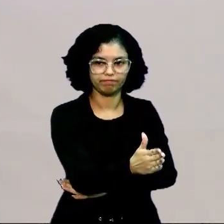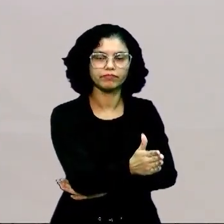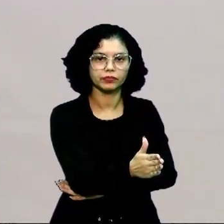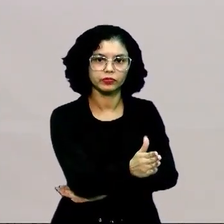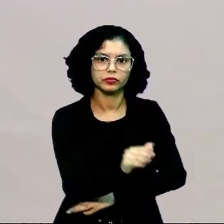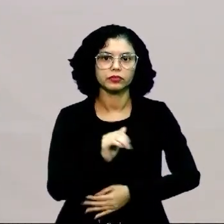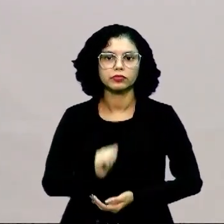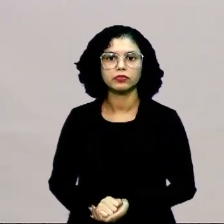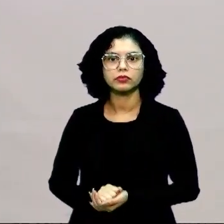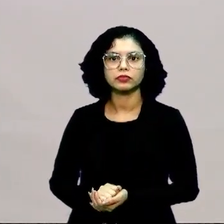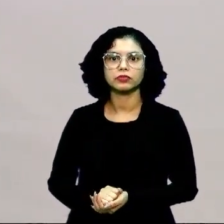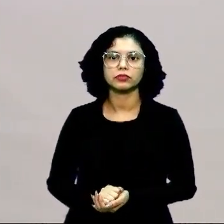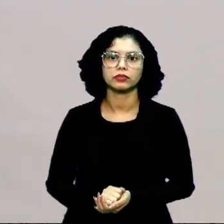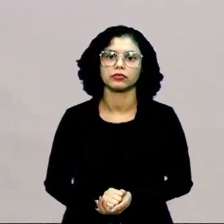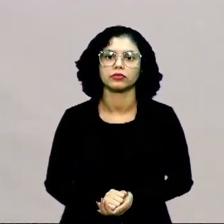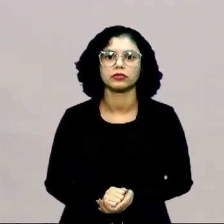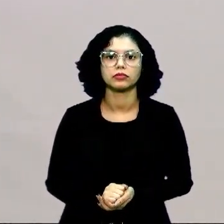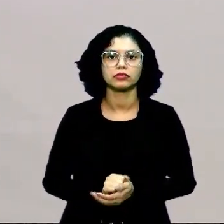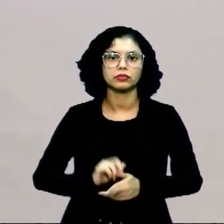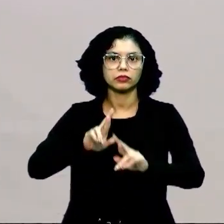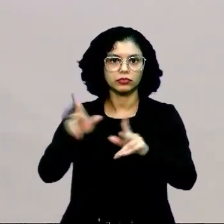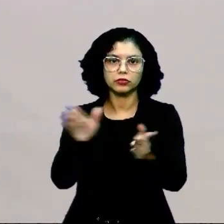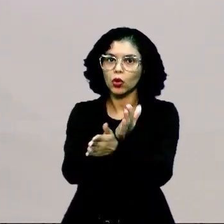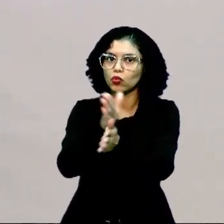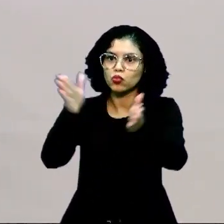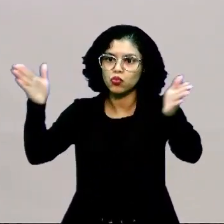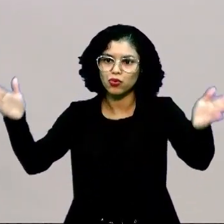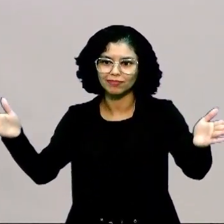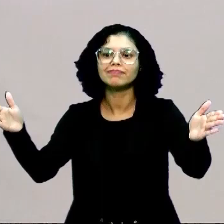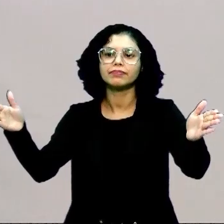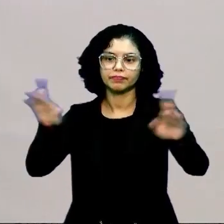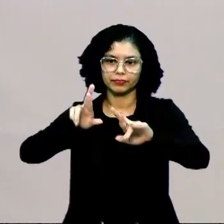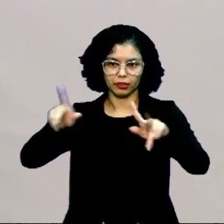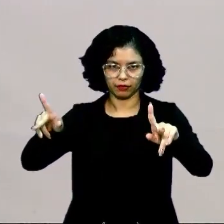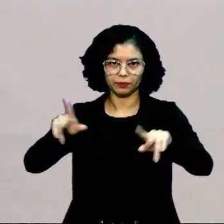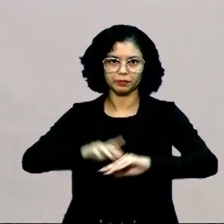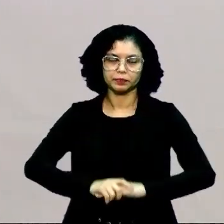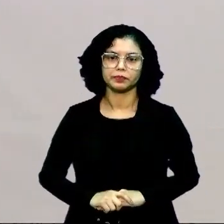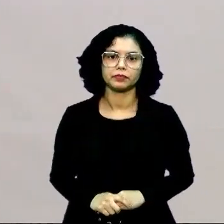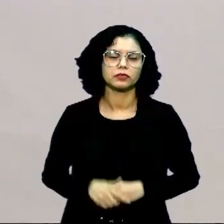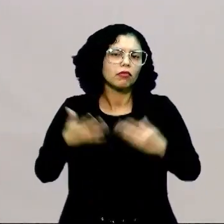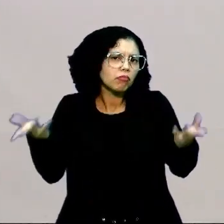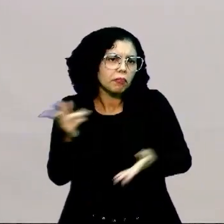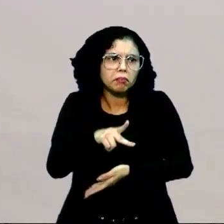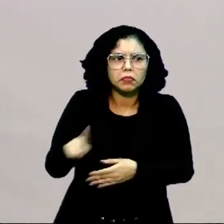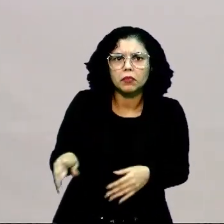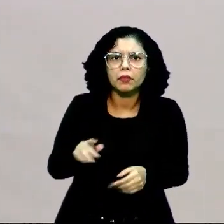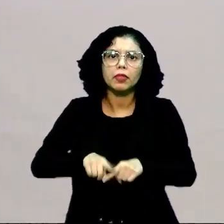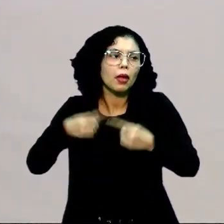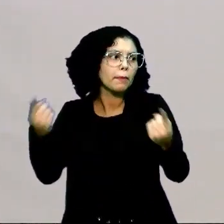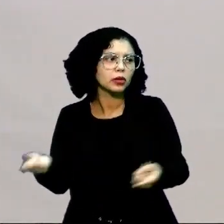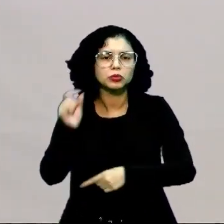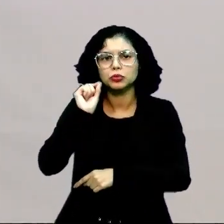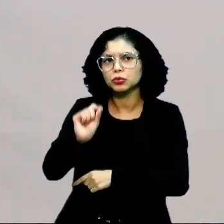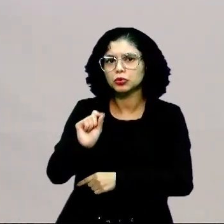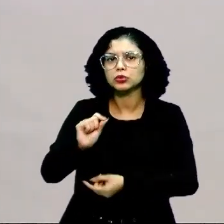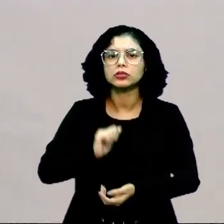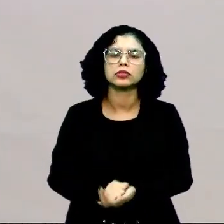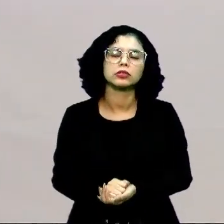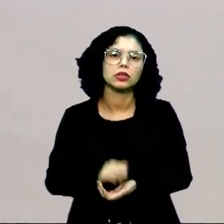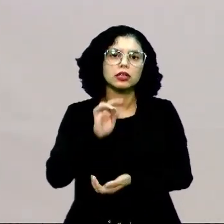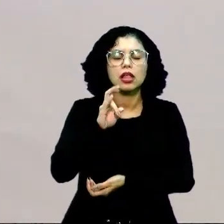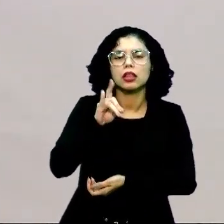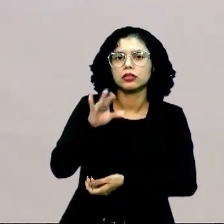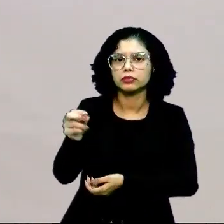aponta justamente para uma direção completamente diferente. Tá, professor, mas o que é esse